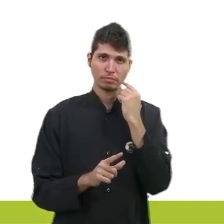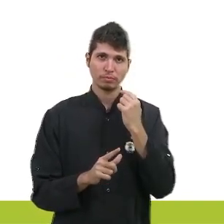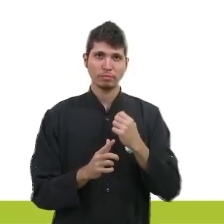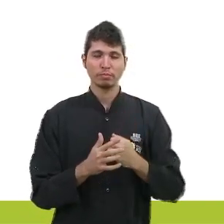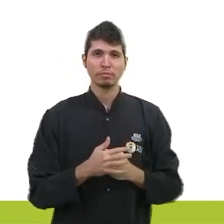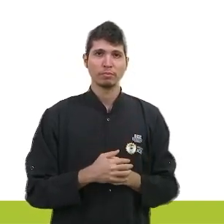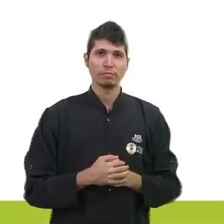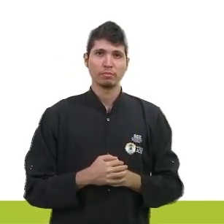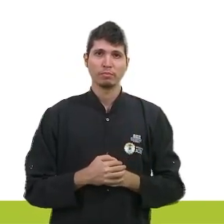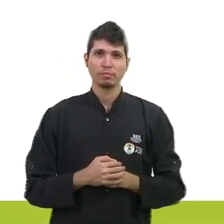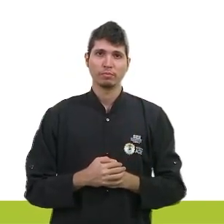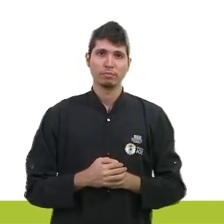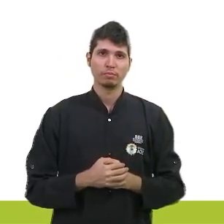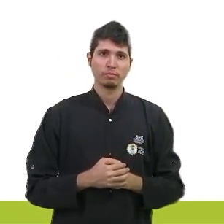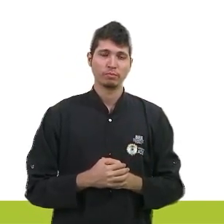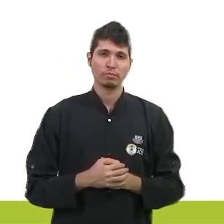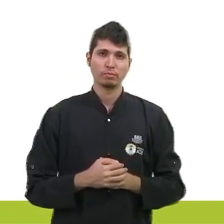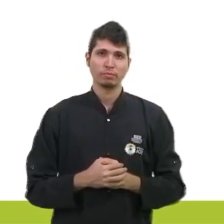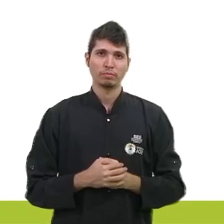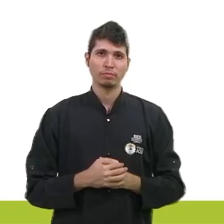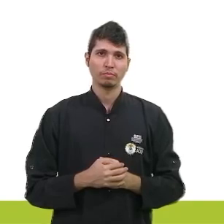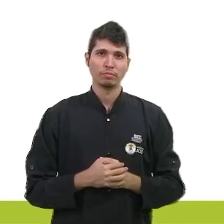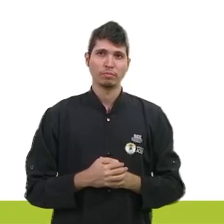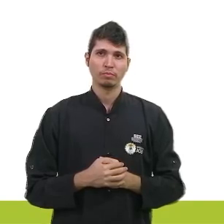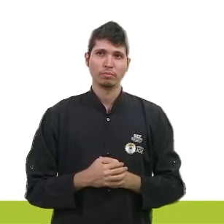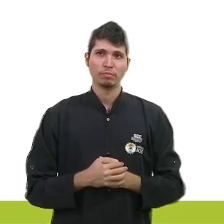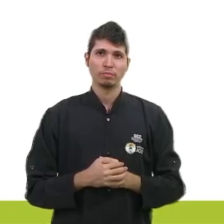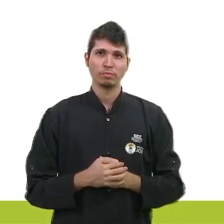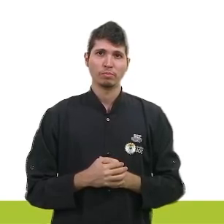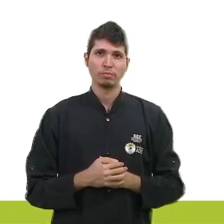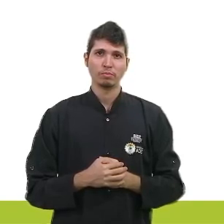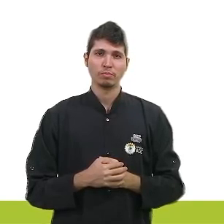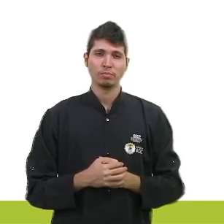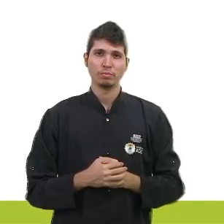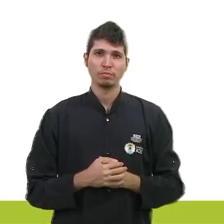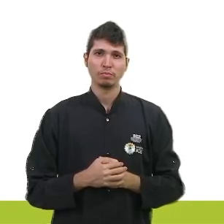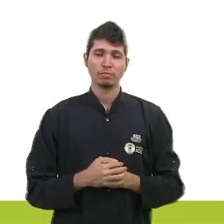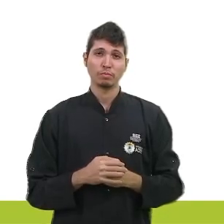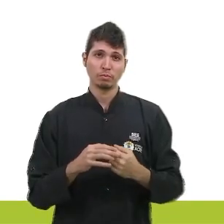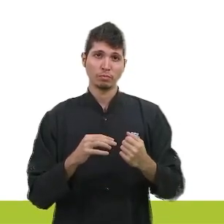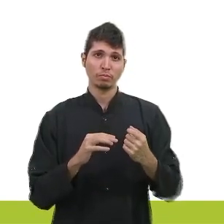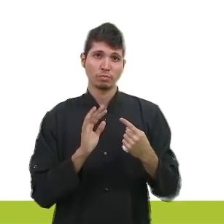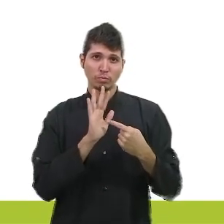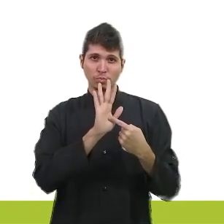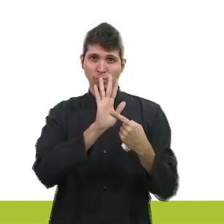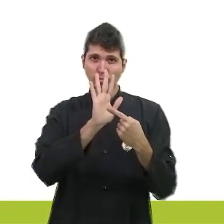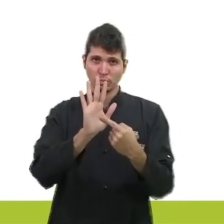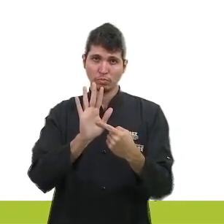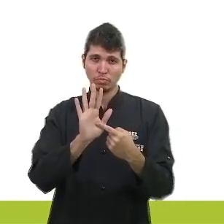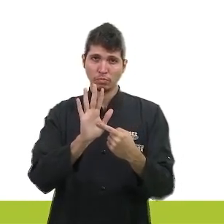60 graus é igual a meio. Tendo essas relações, eu consigo dizer o seguinte.